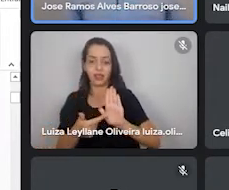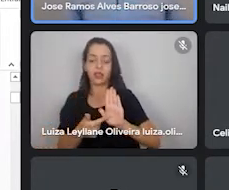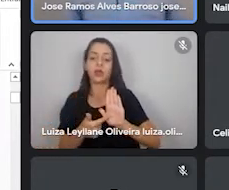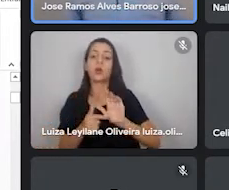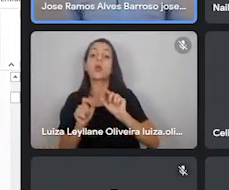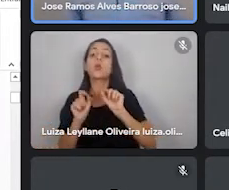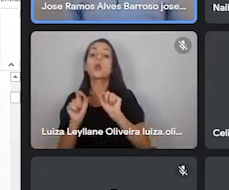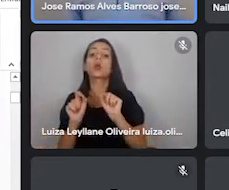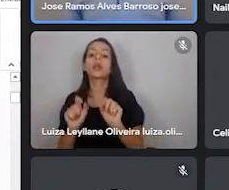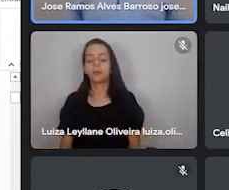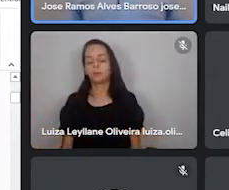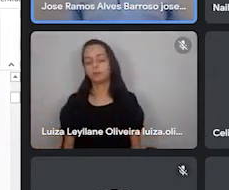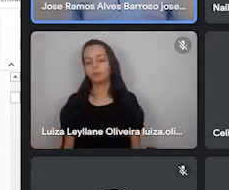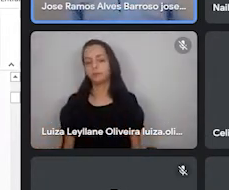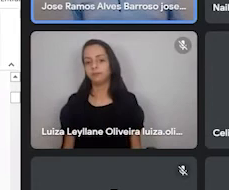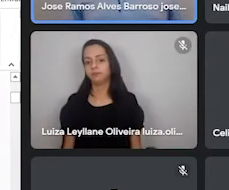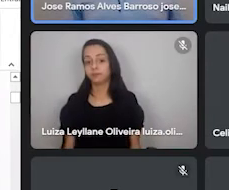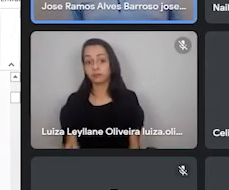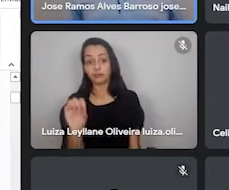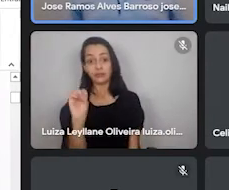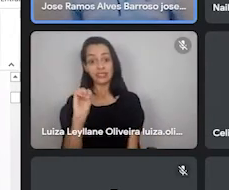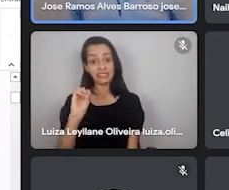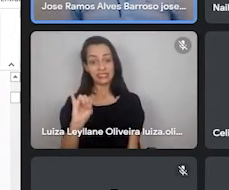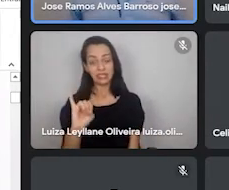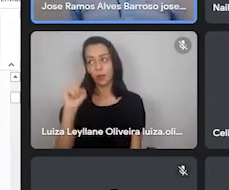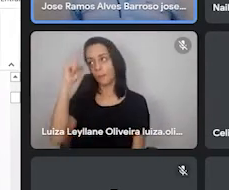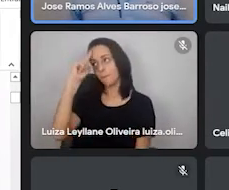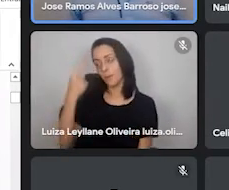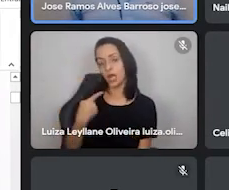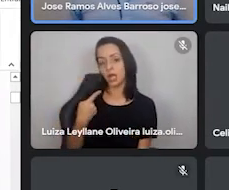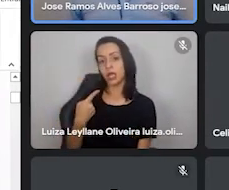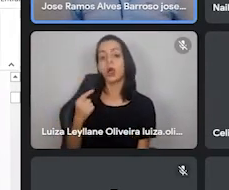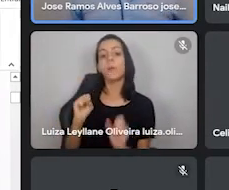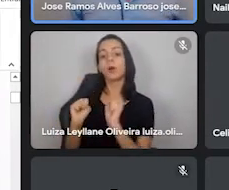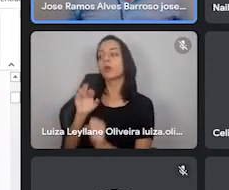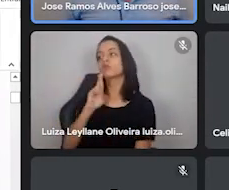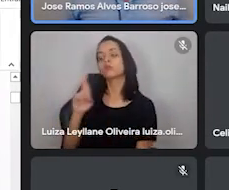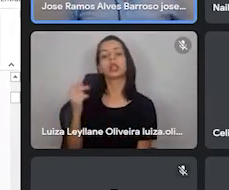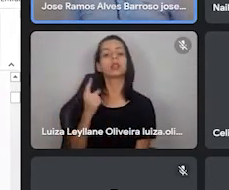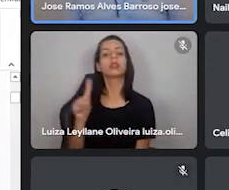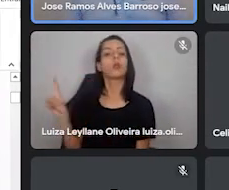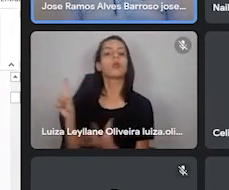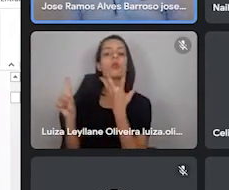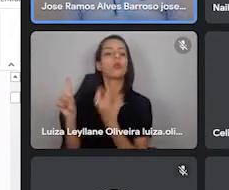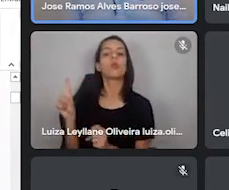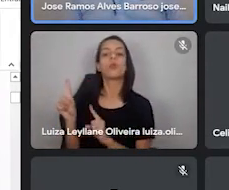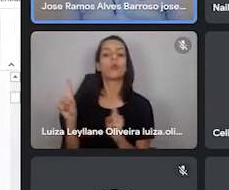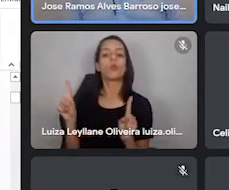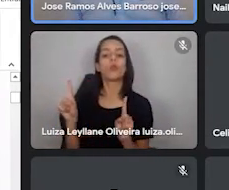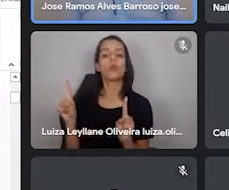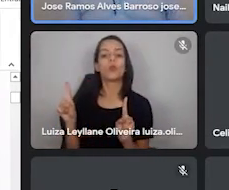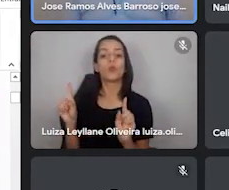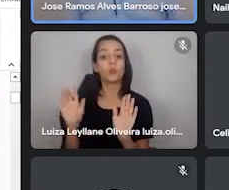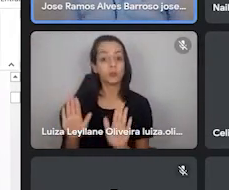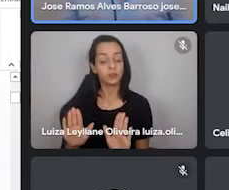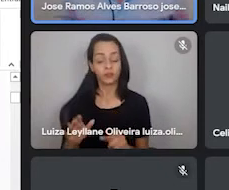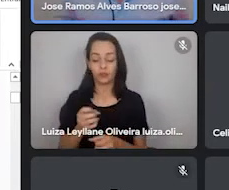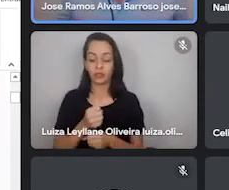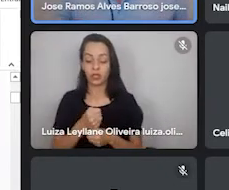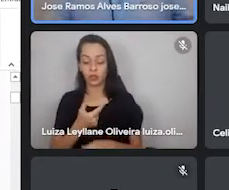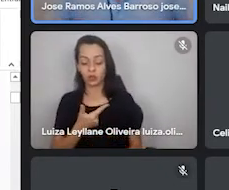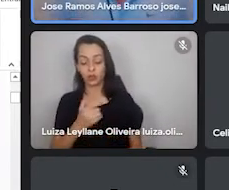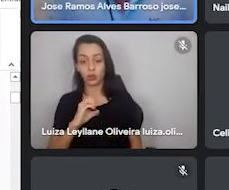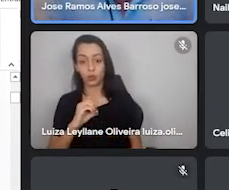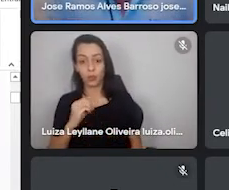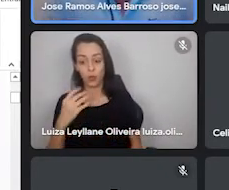recusa, que não existia antes de 2004. O que é